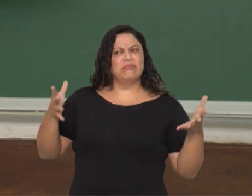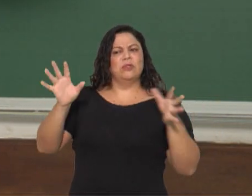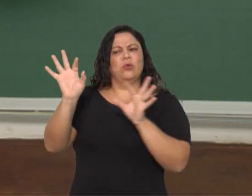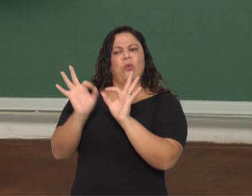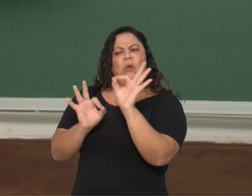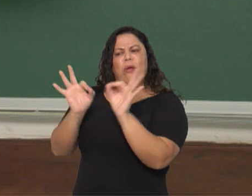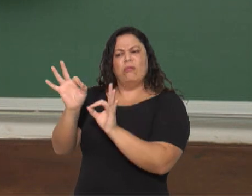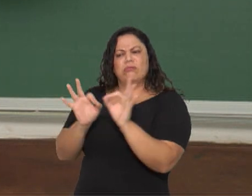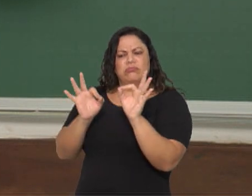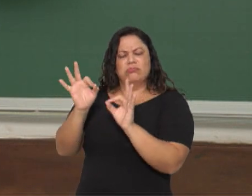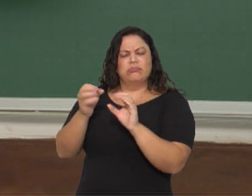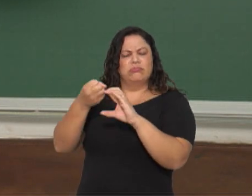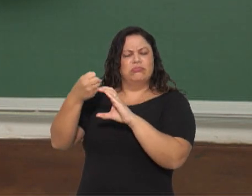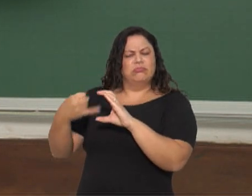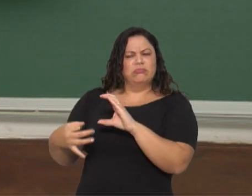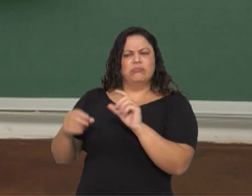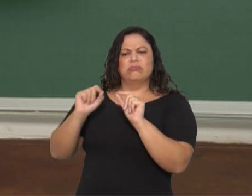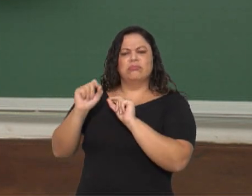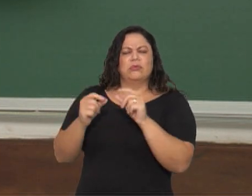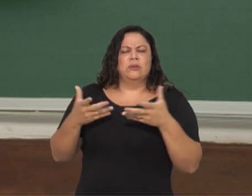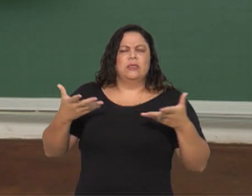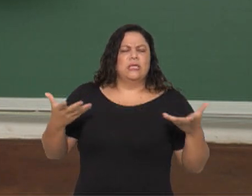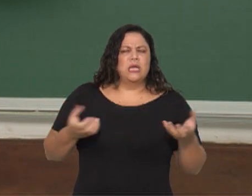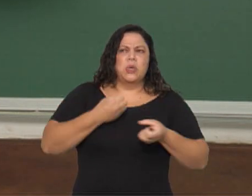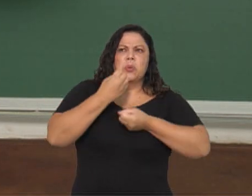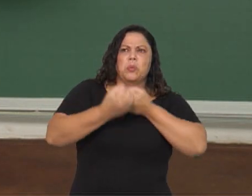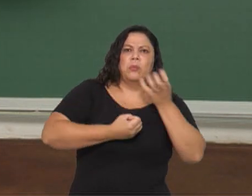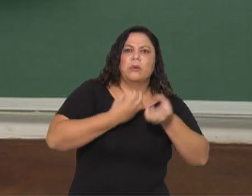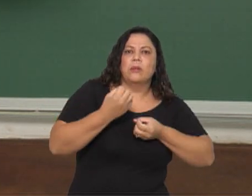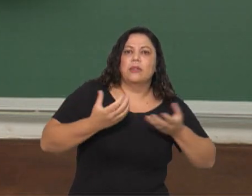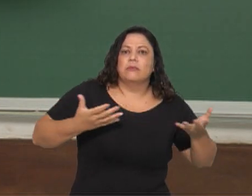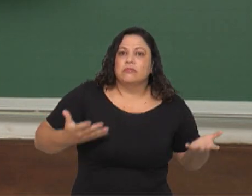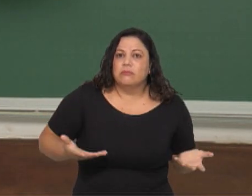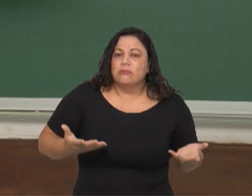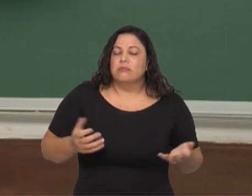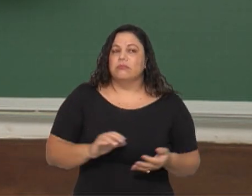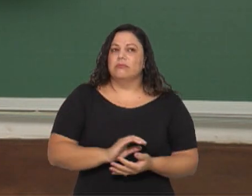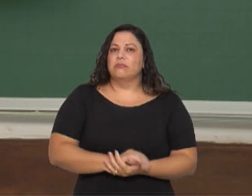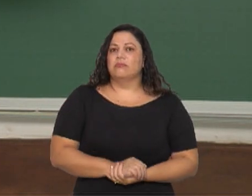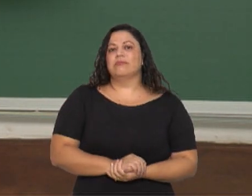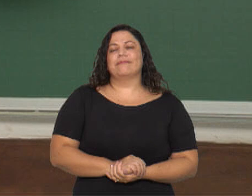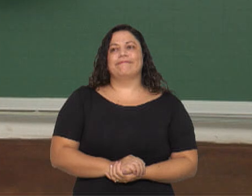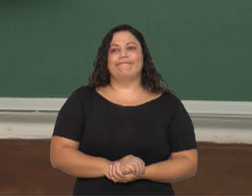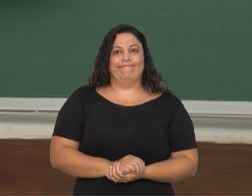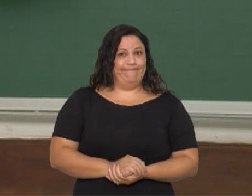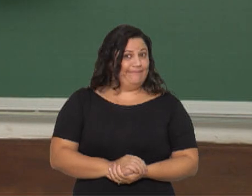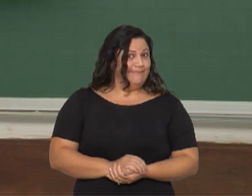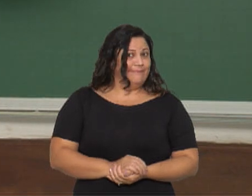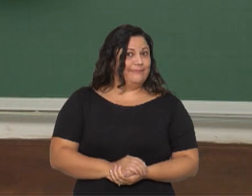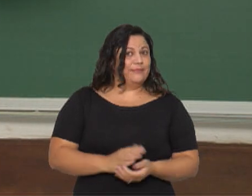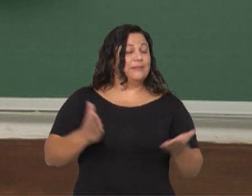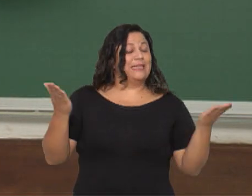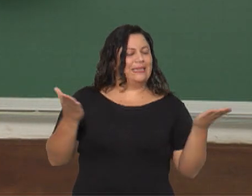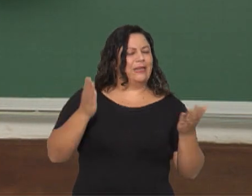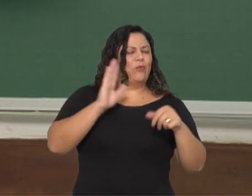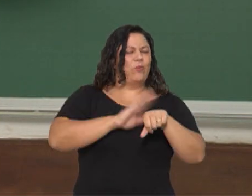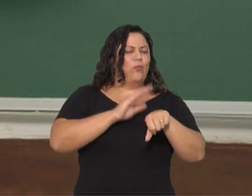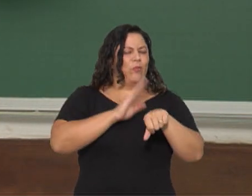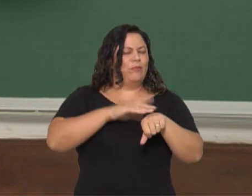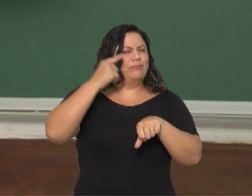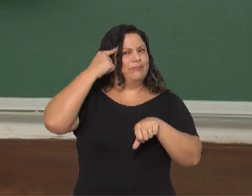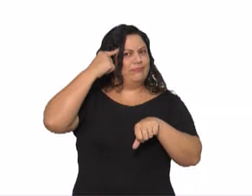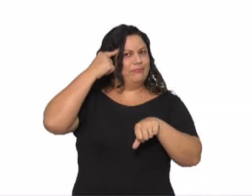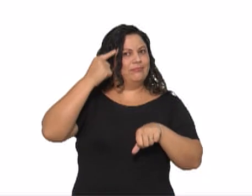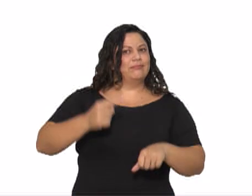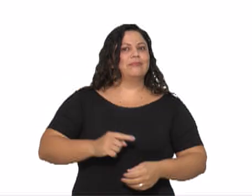organiza? Para que serve um poema? ¿Os acordáis de las reflexiones anteriores? Entonces, un momento para que pensemos